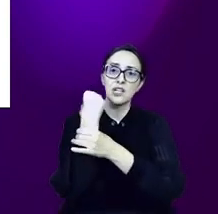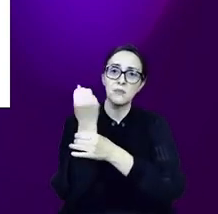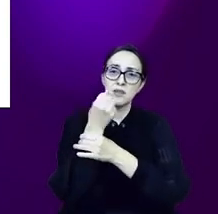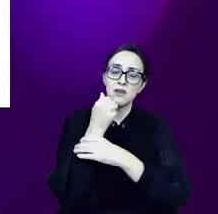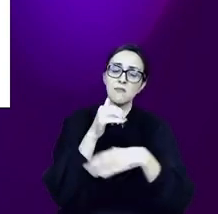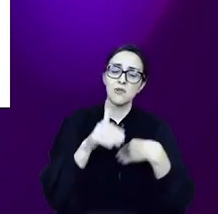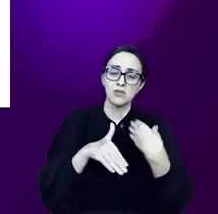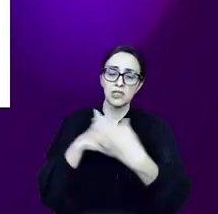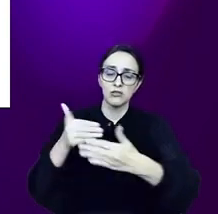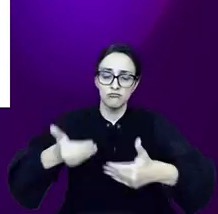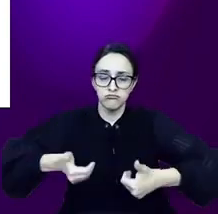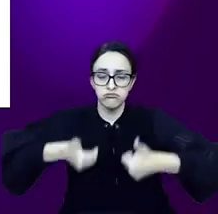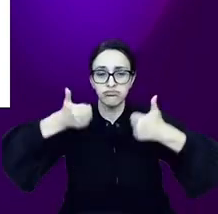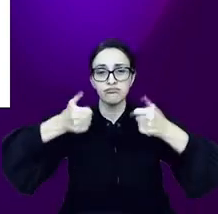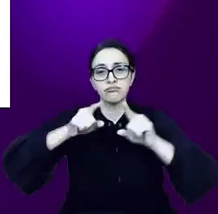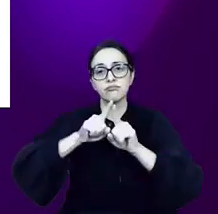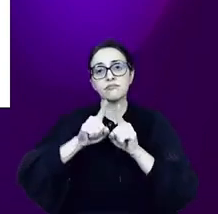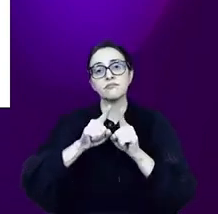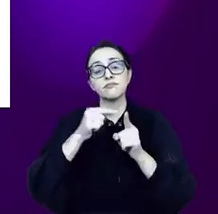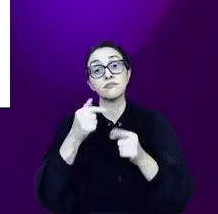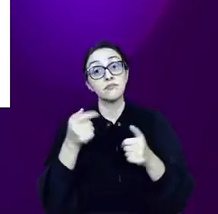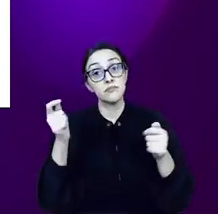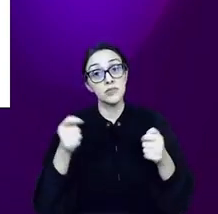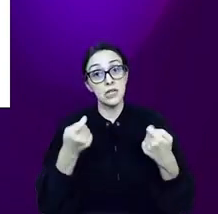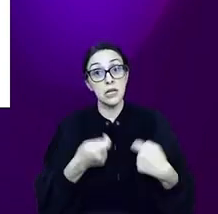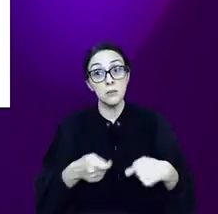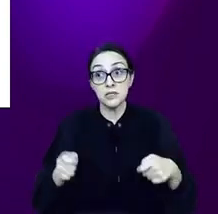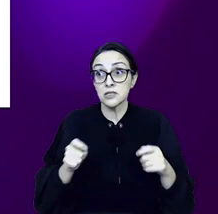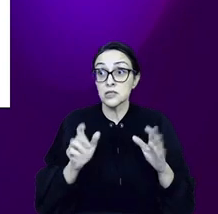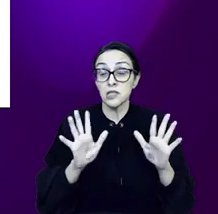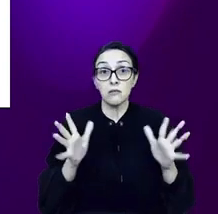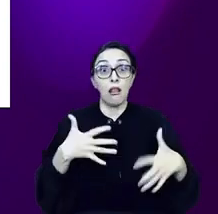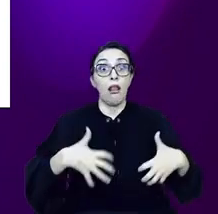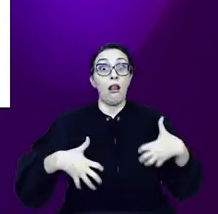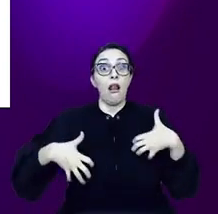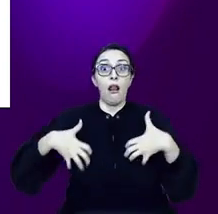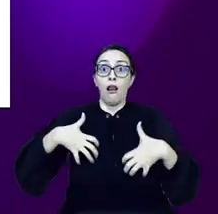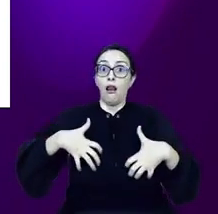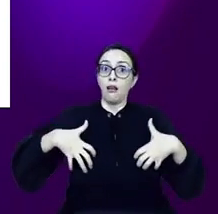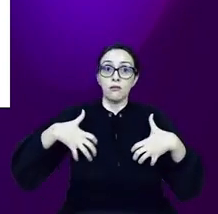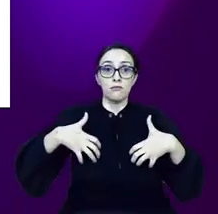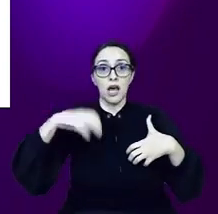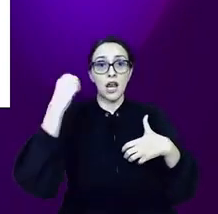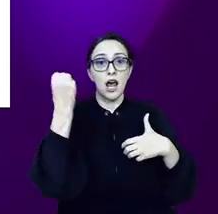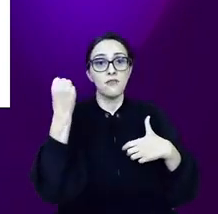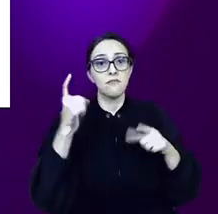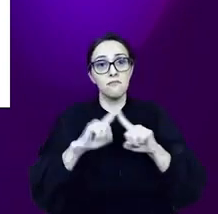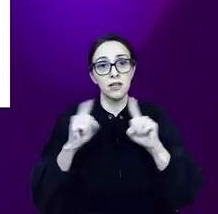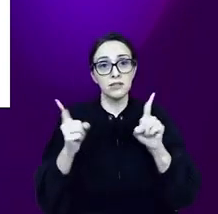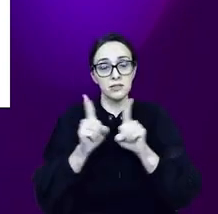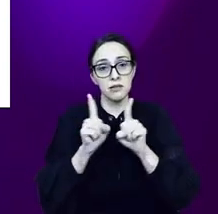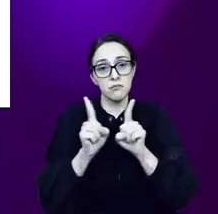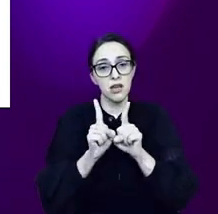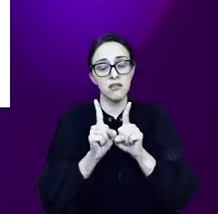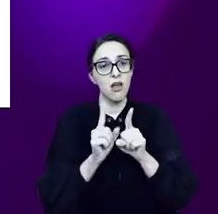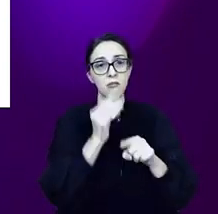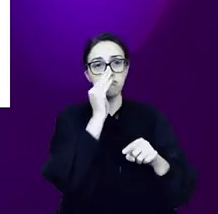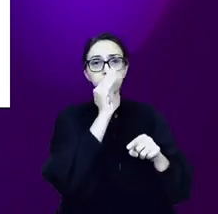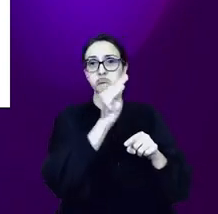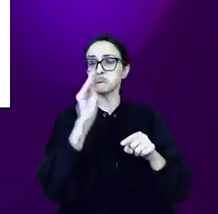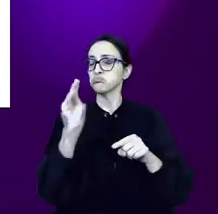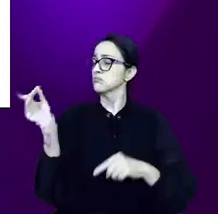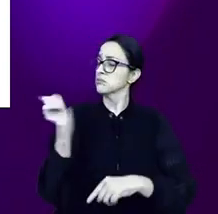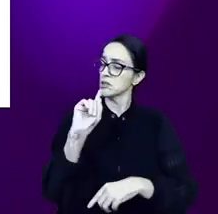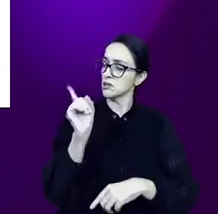processos de reabilitação. Então, não precisa se desesperar diante de um trauma grave, mas também não trivial que possa ser